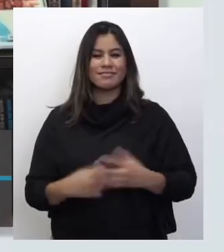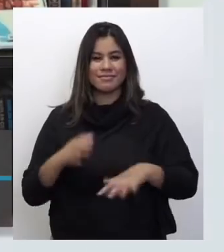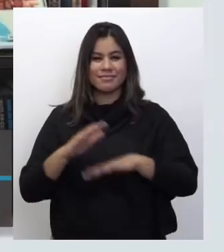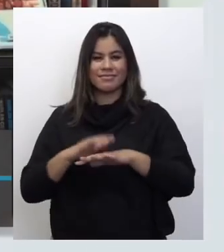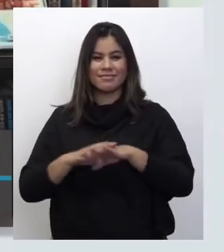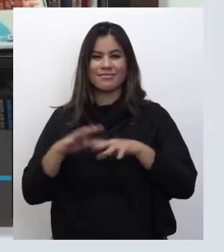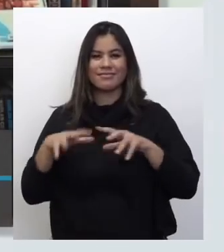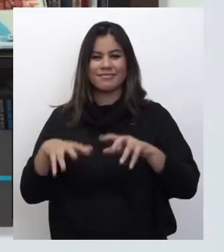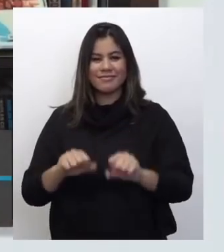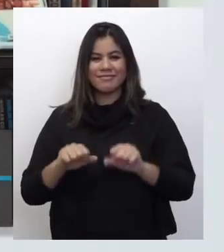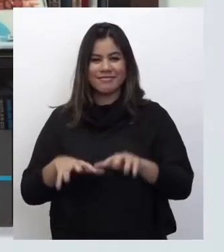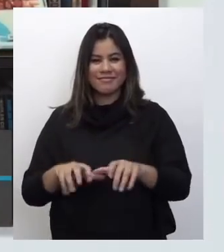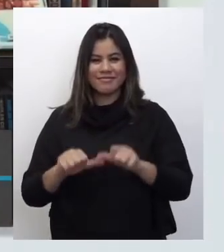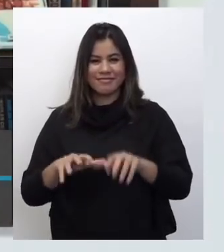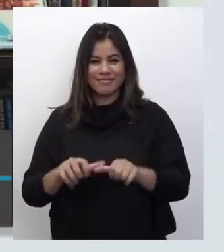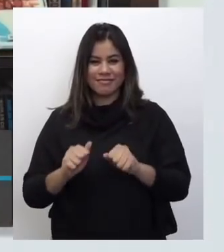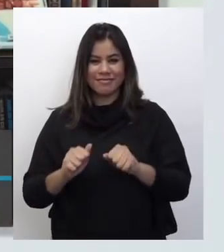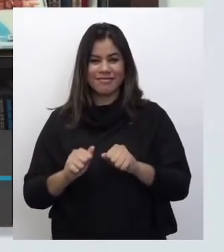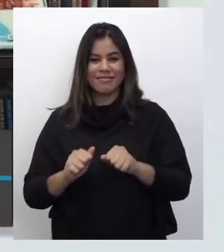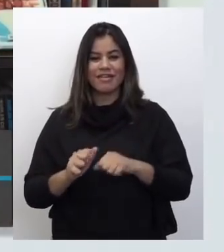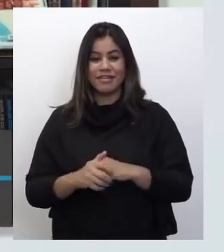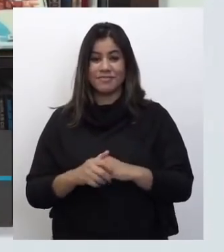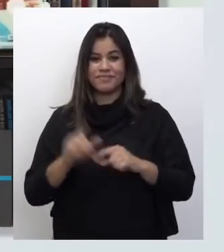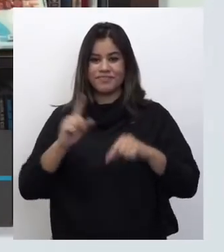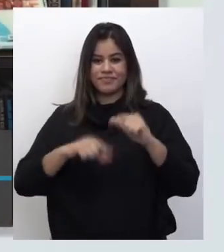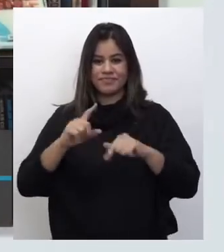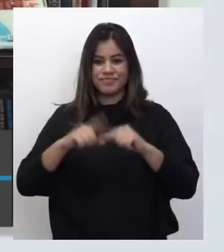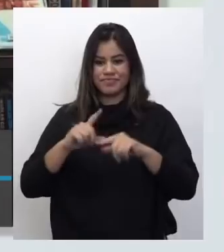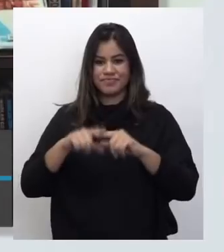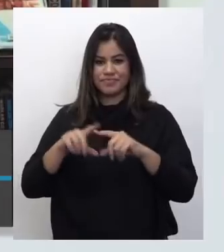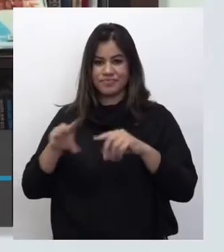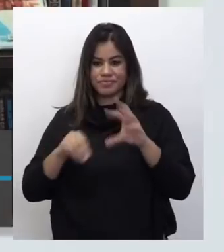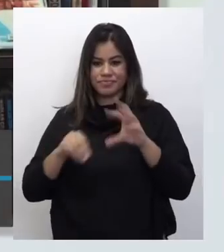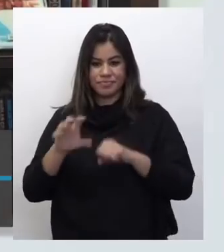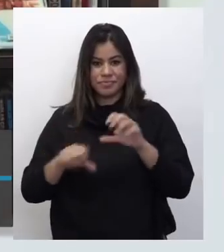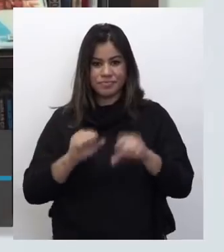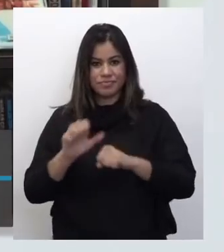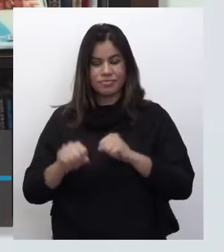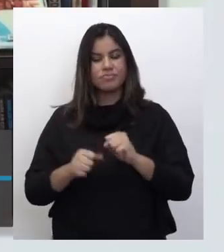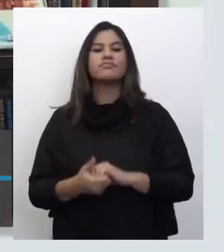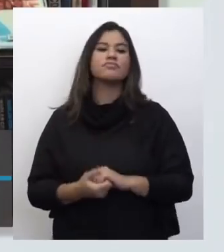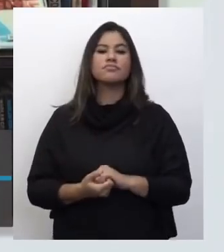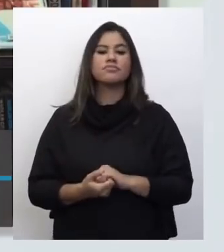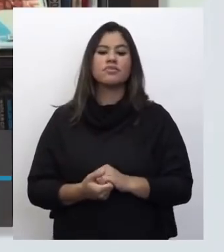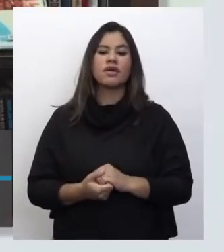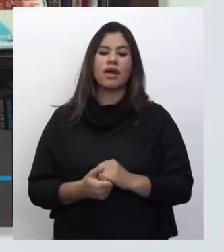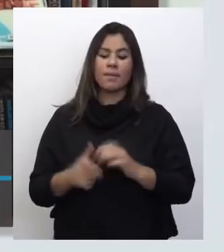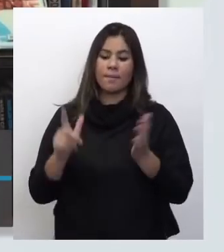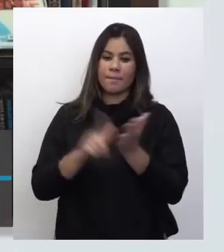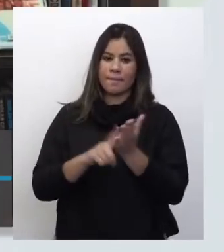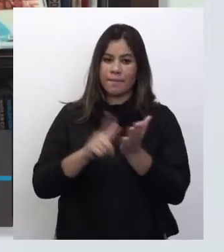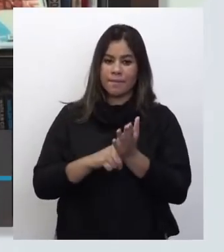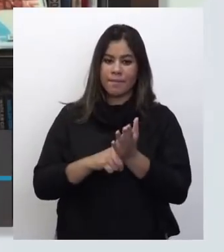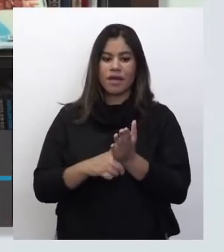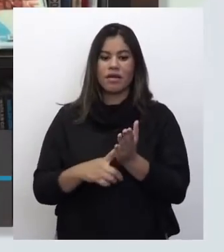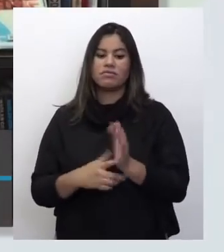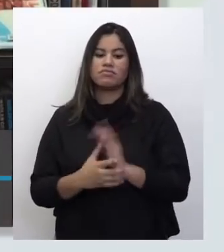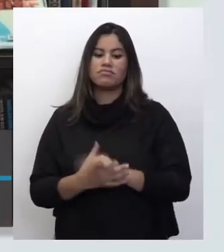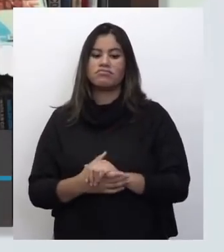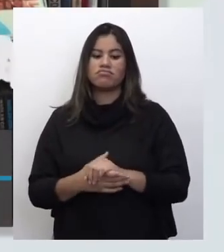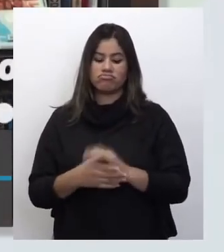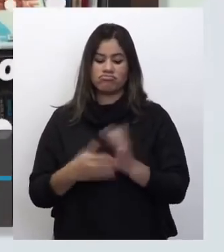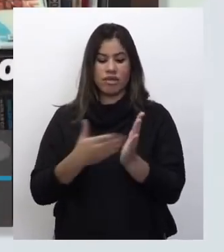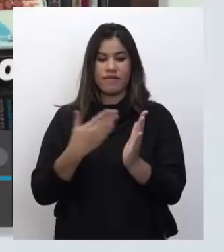vamos separar alguns materiais, como papel, recortes de revista, também canetas,